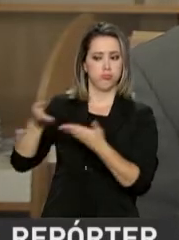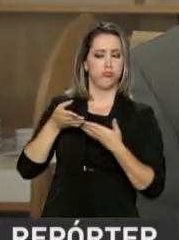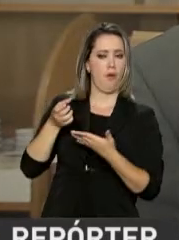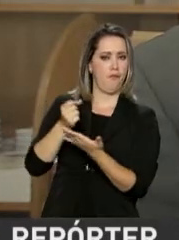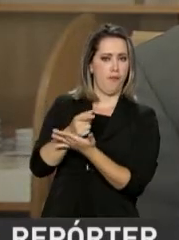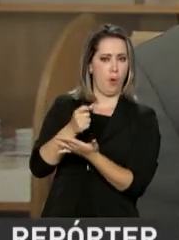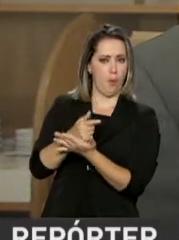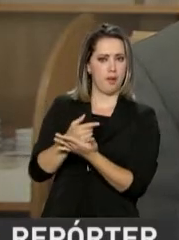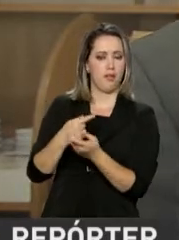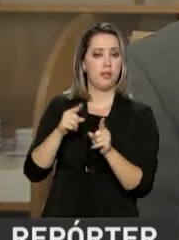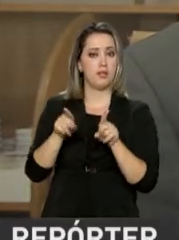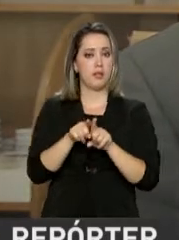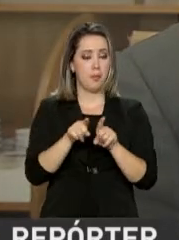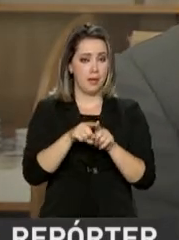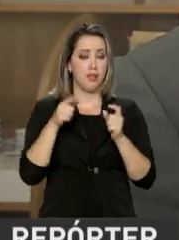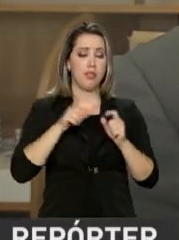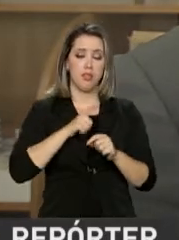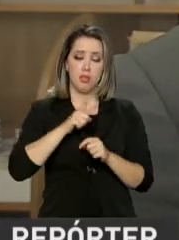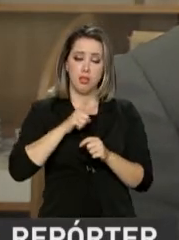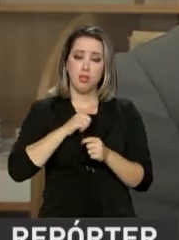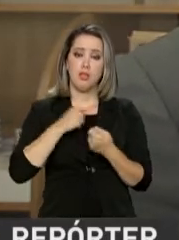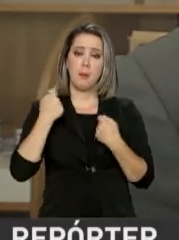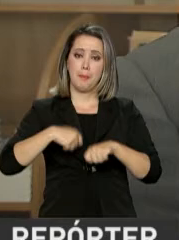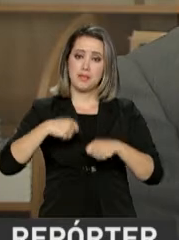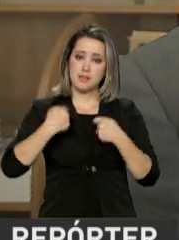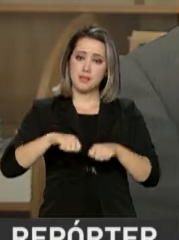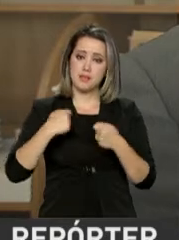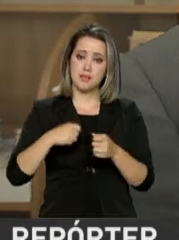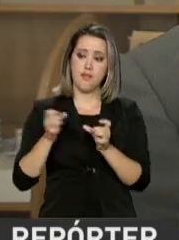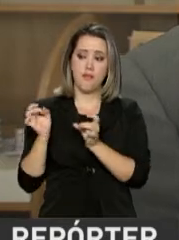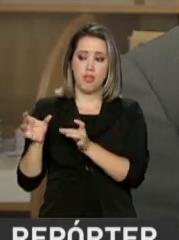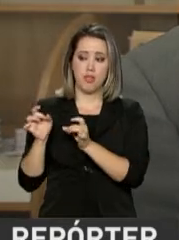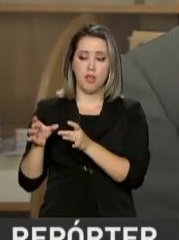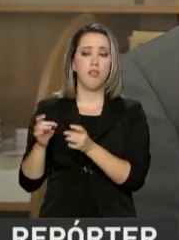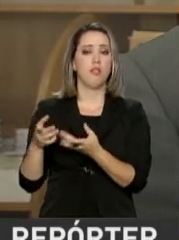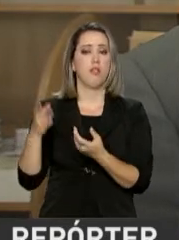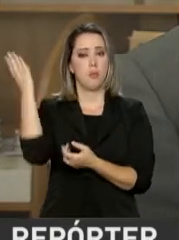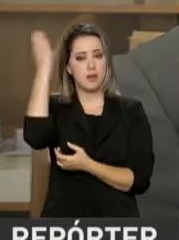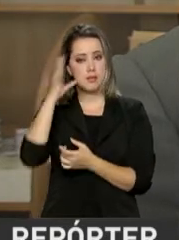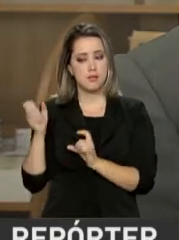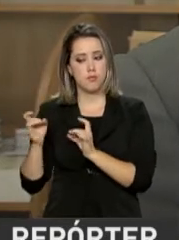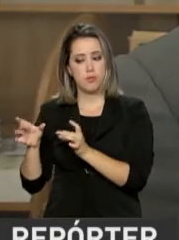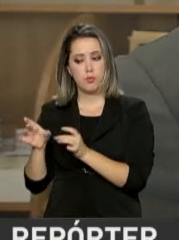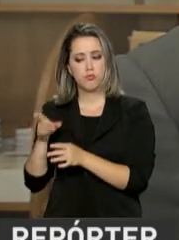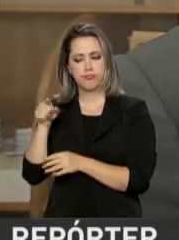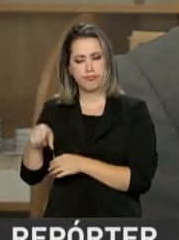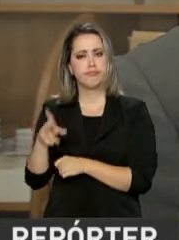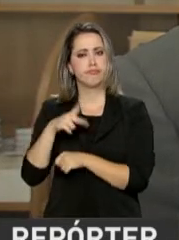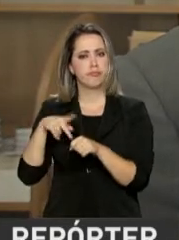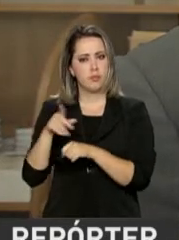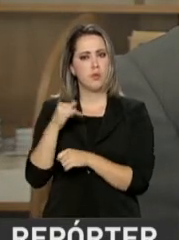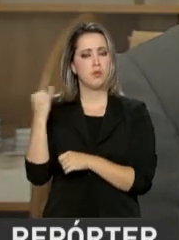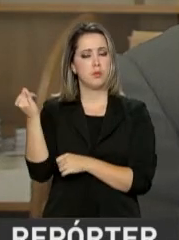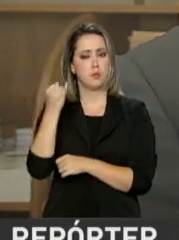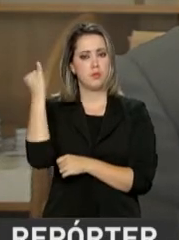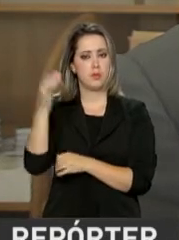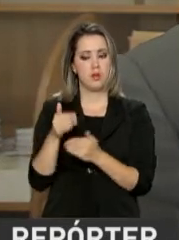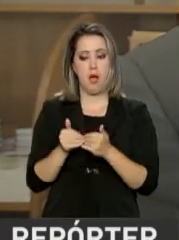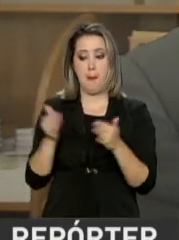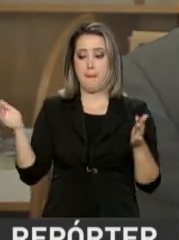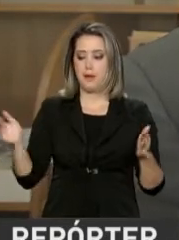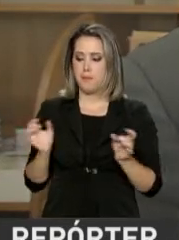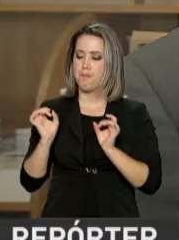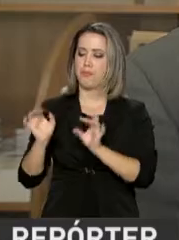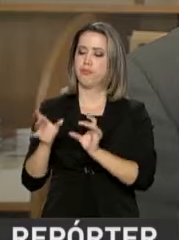de produtos que o brasil produziu que ele esperou o clima não tem condições de produzir então abrir seus mercados para produtos